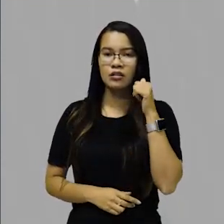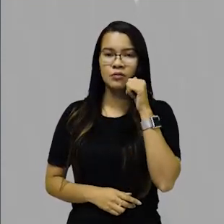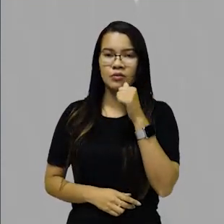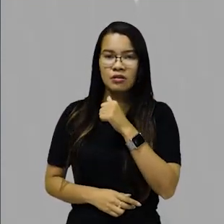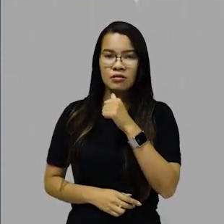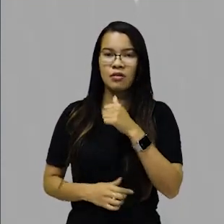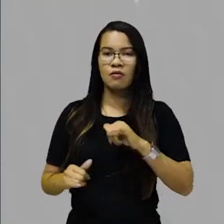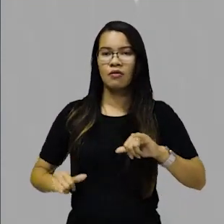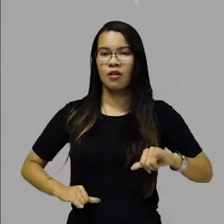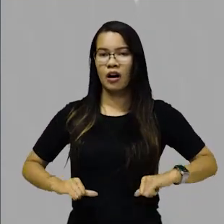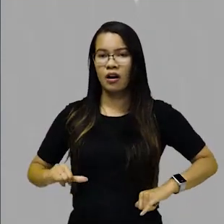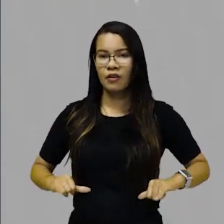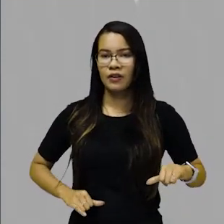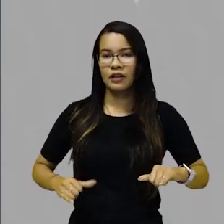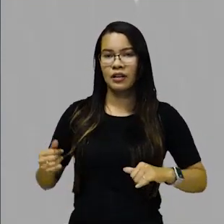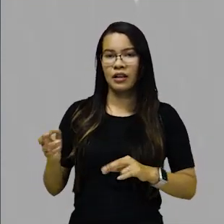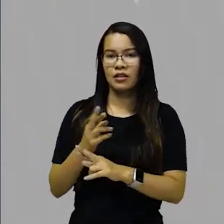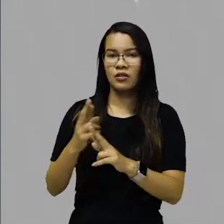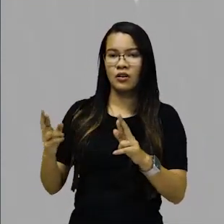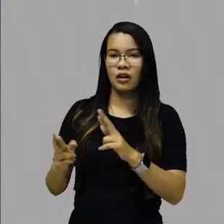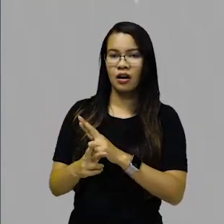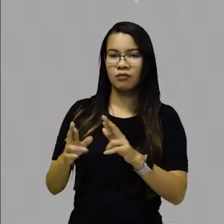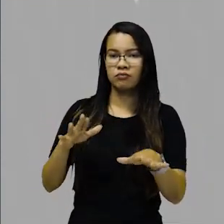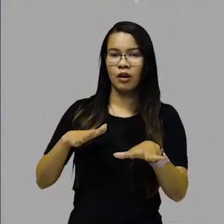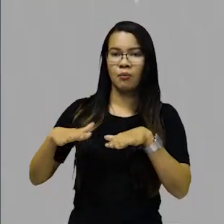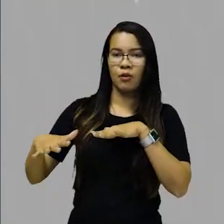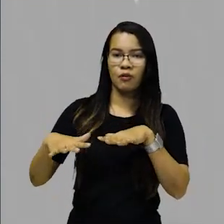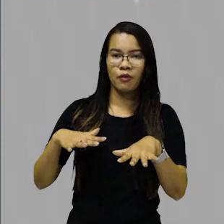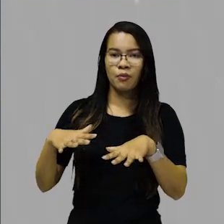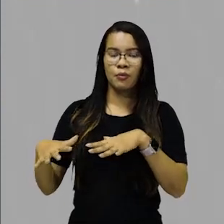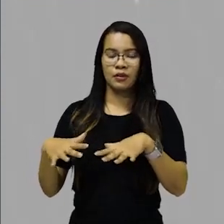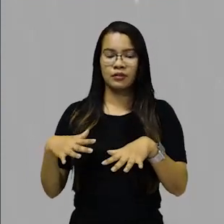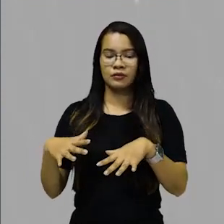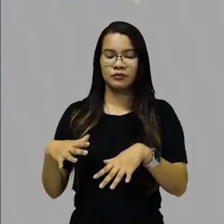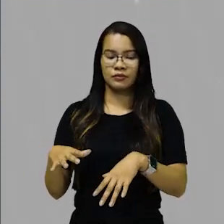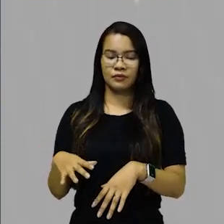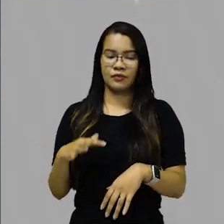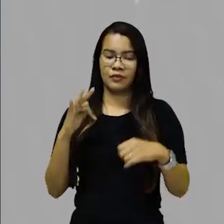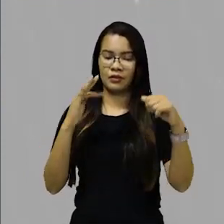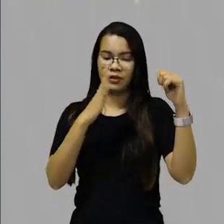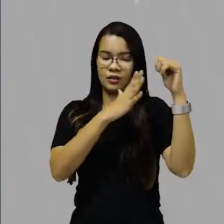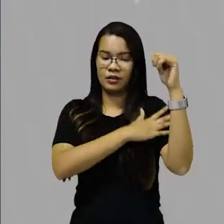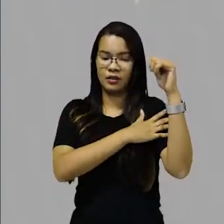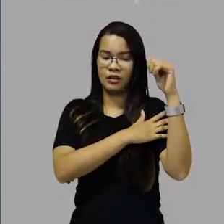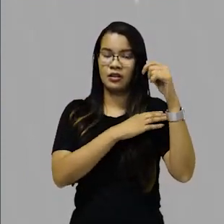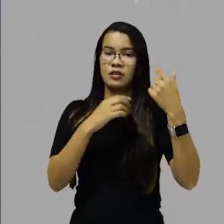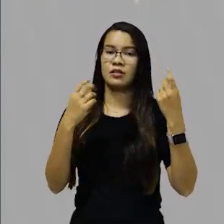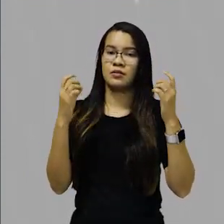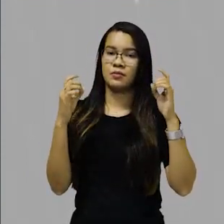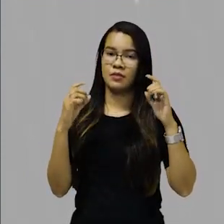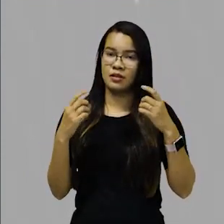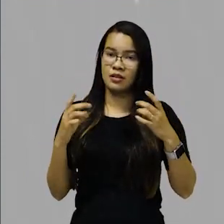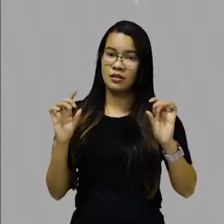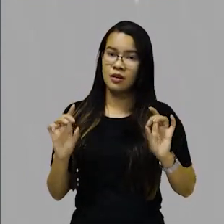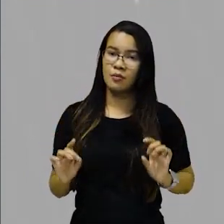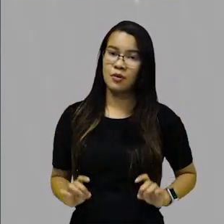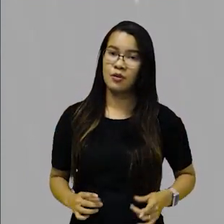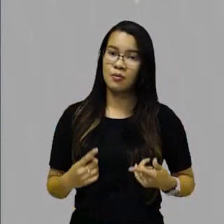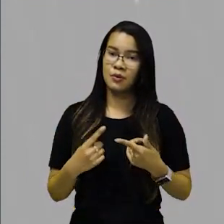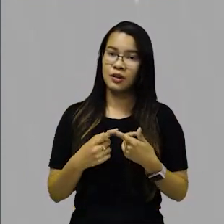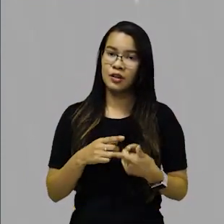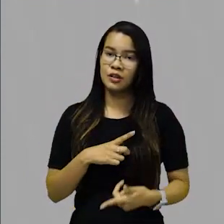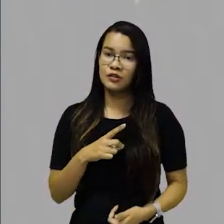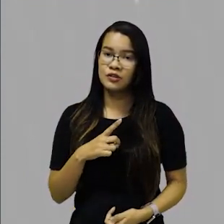era conservadora, ela tinha basicamente uma ideologia conservadora, mas ela foi importante, né? O